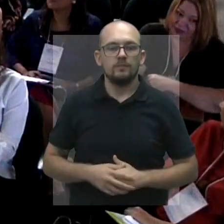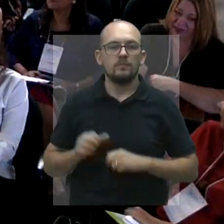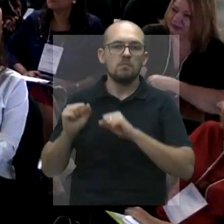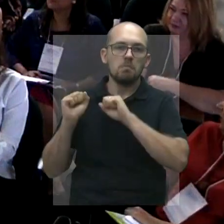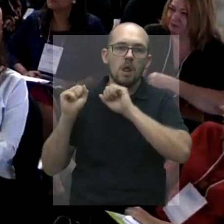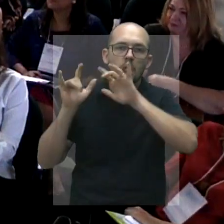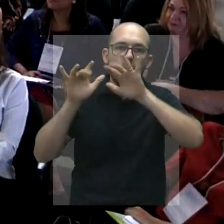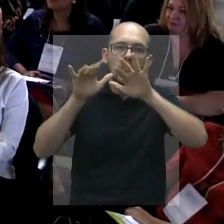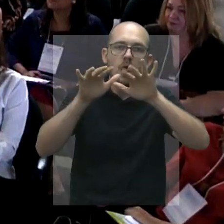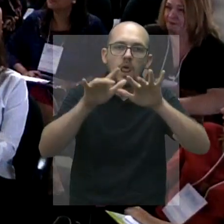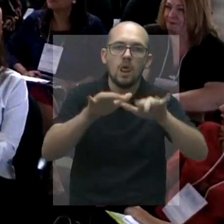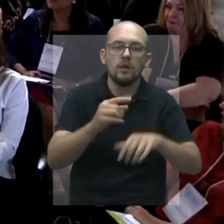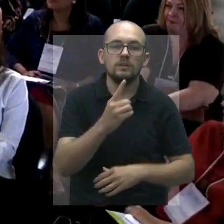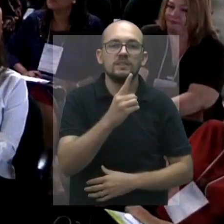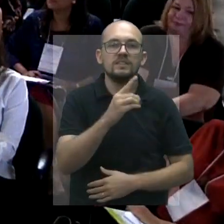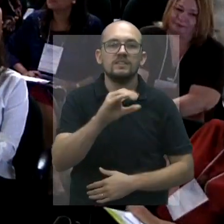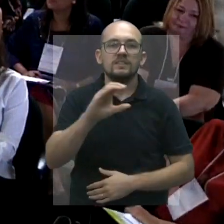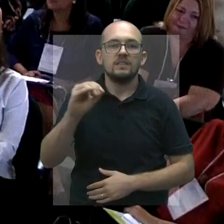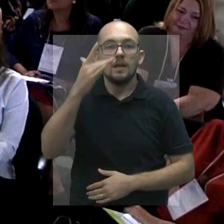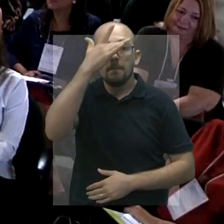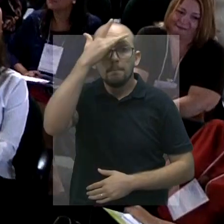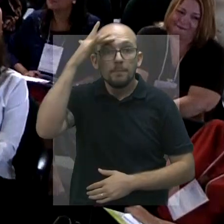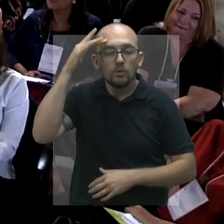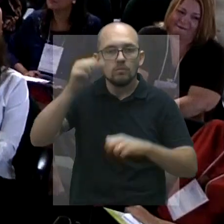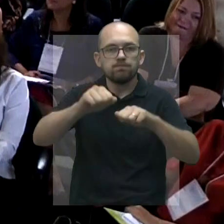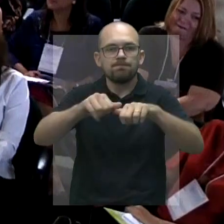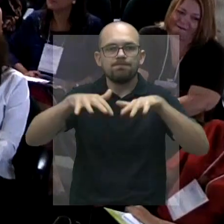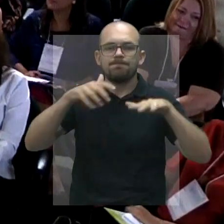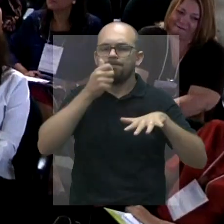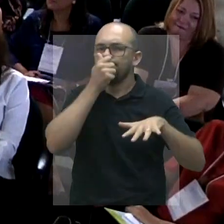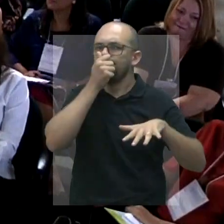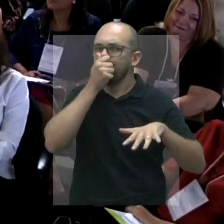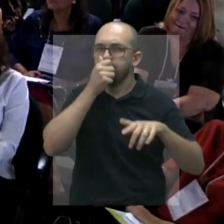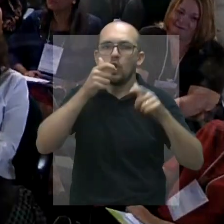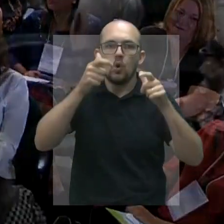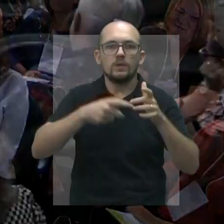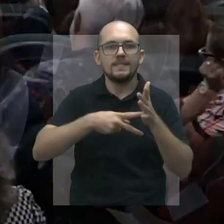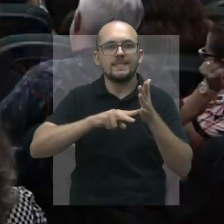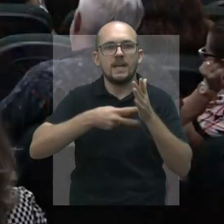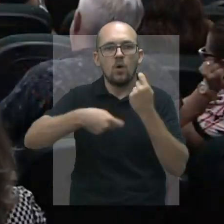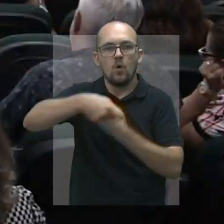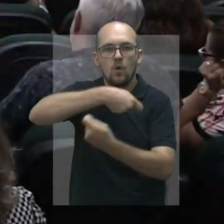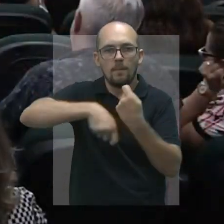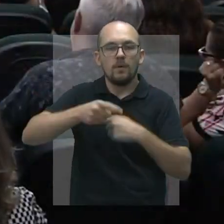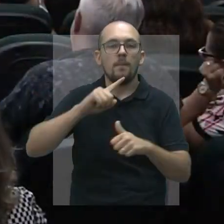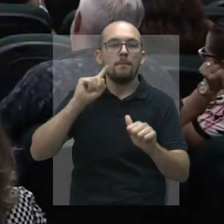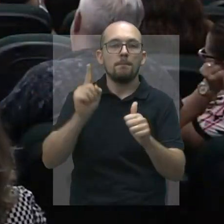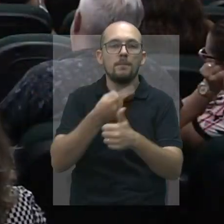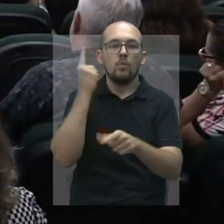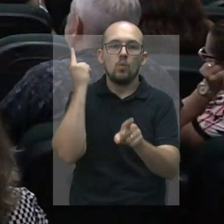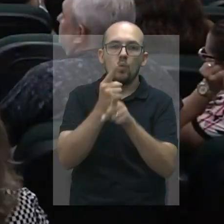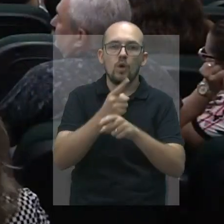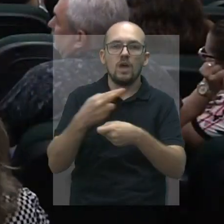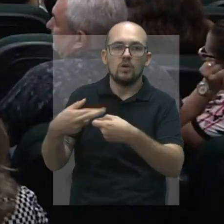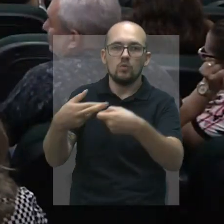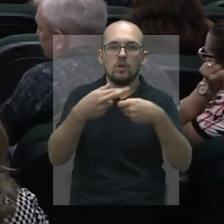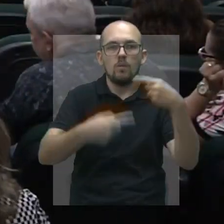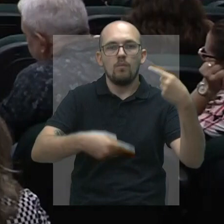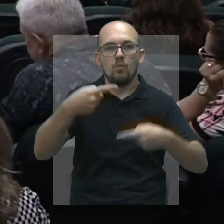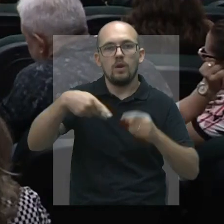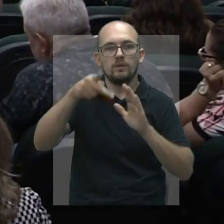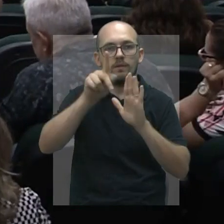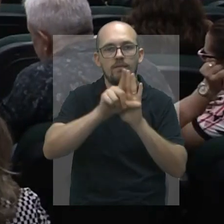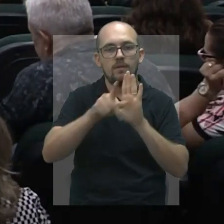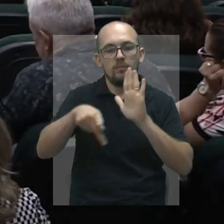100 pessoas lotaram o auditório do Sincomércio no primeiro encontro regional de políticas públicas para